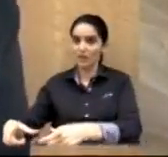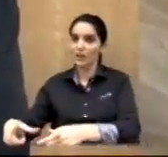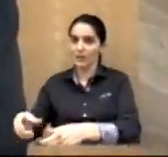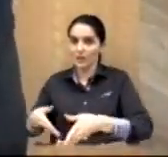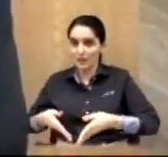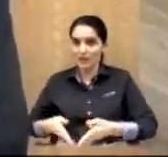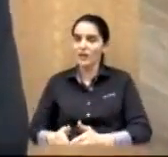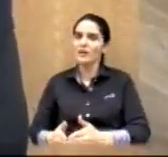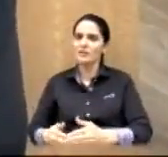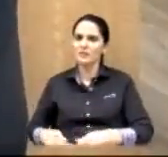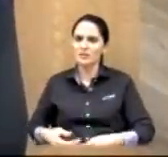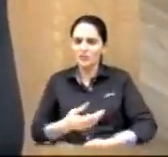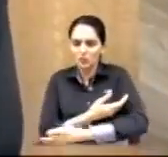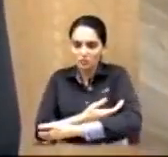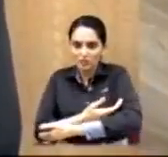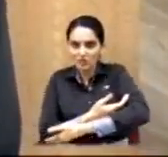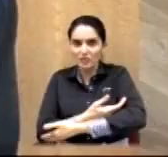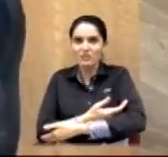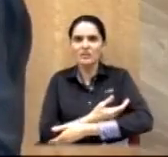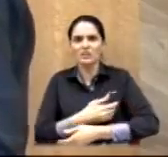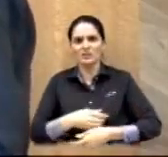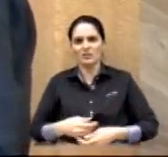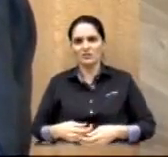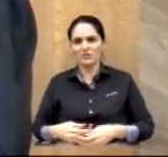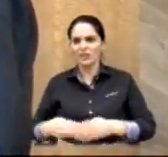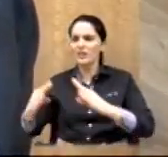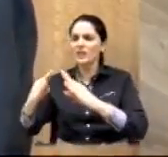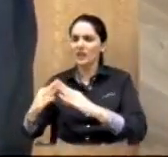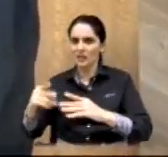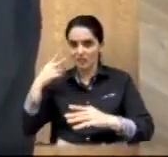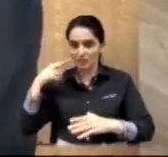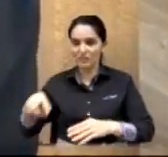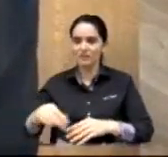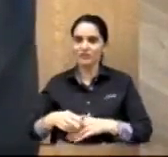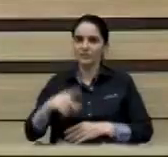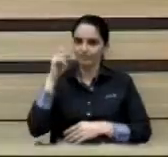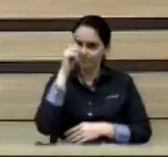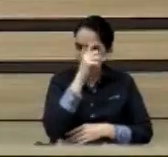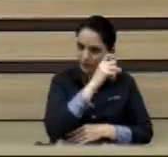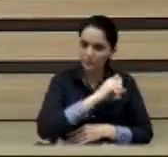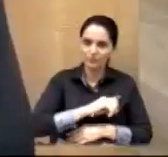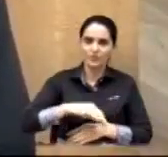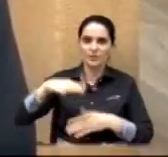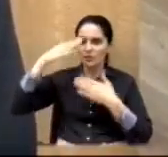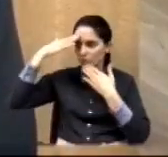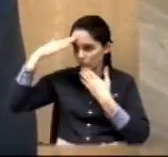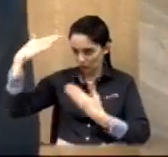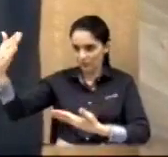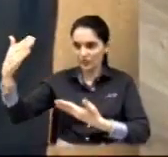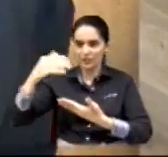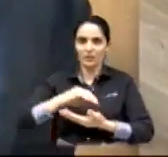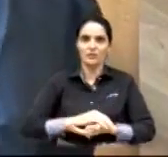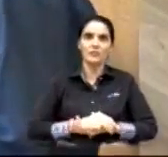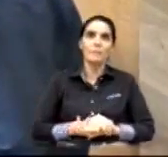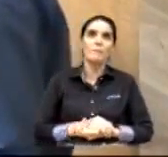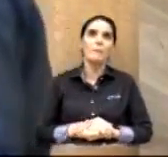Vai ver a situação que essa criança mora. Obrigado. Obrigado, senhor.